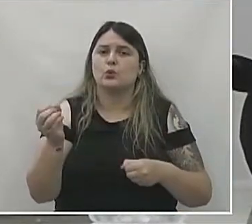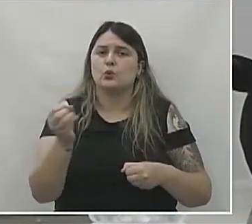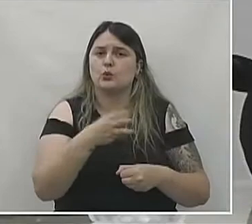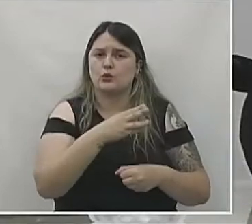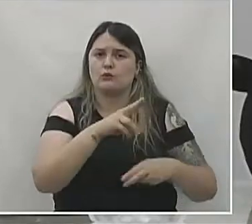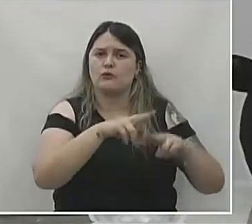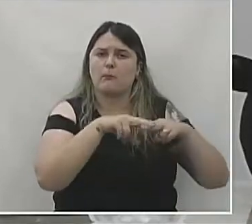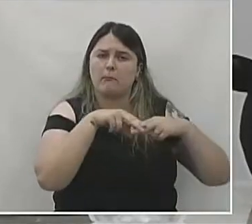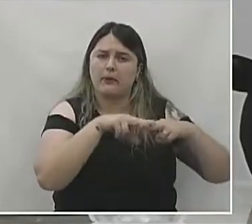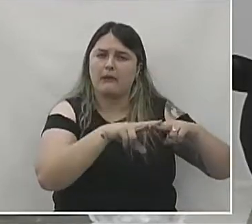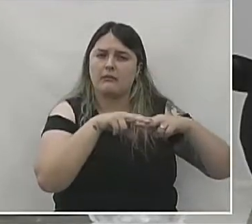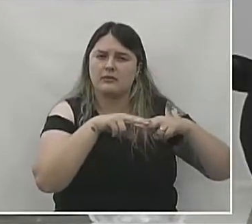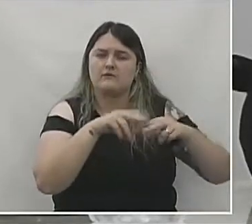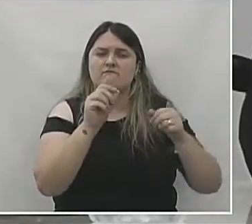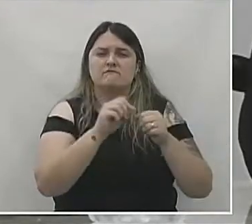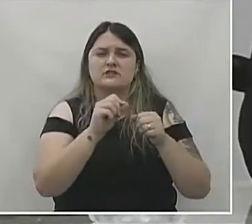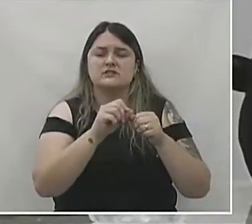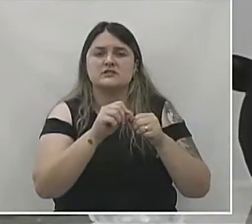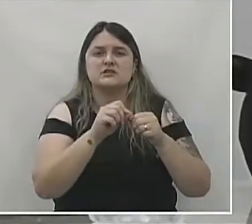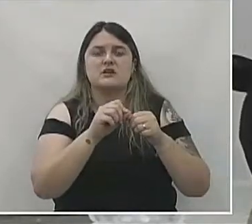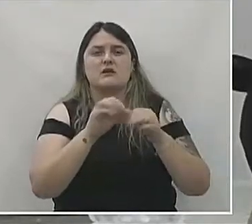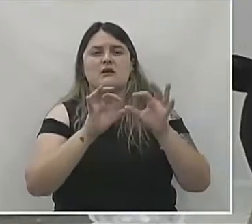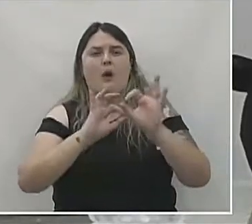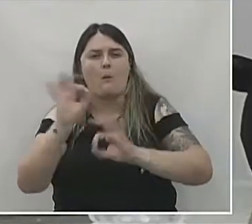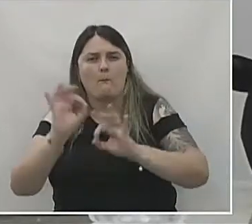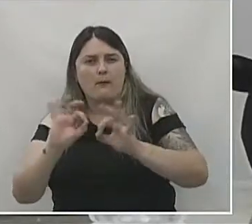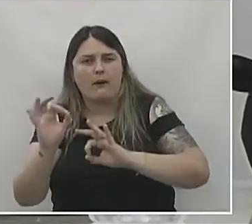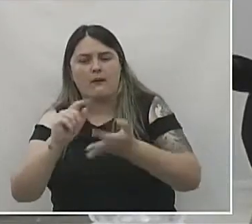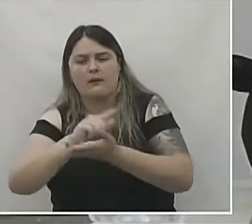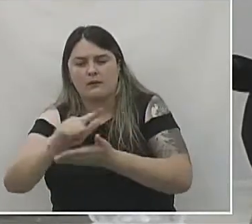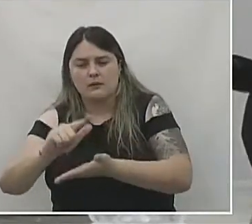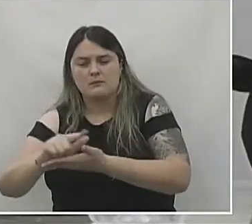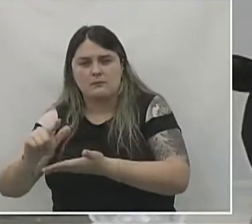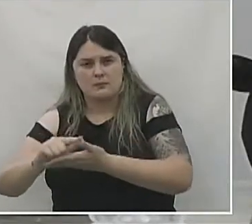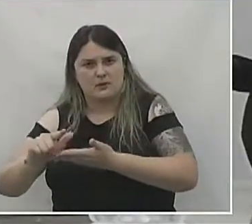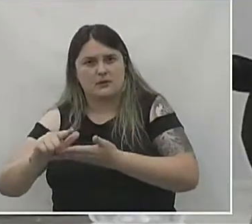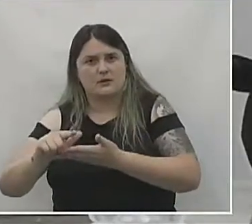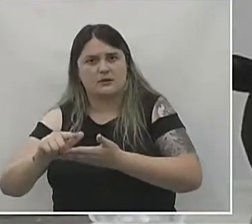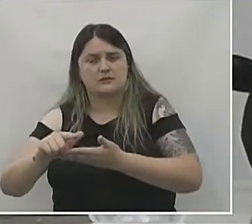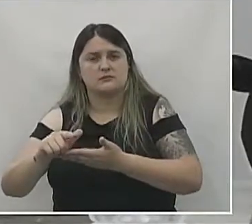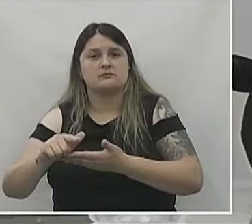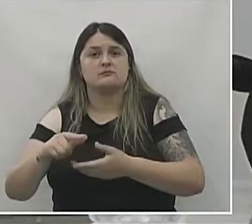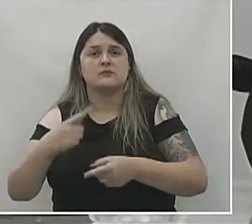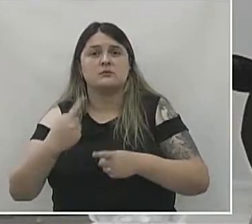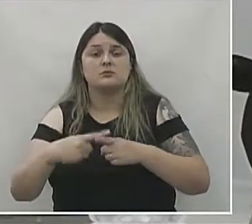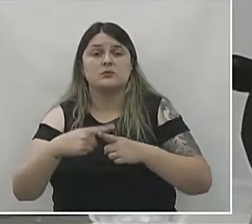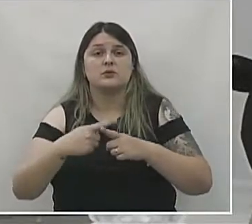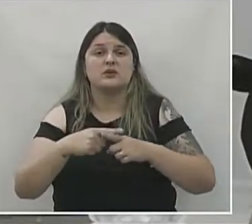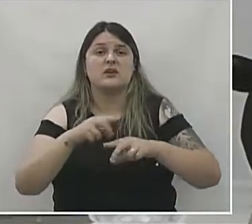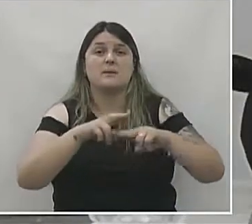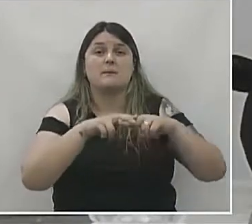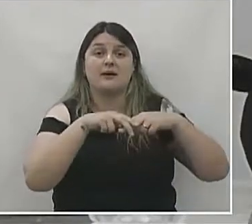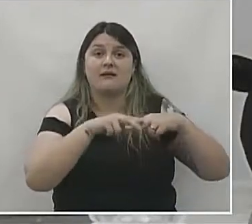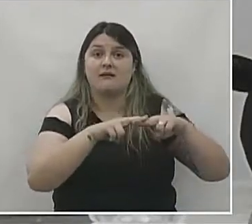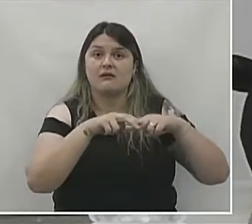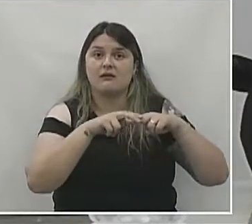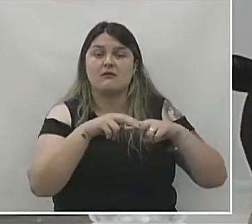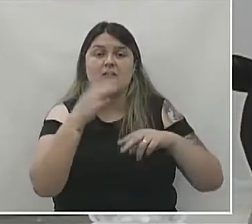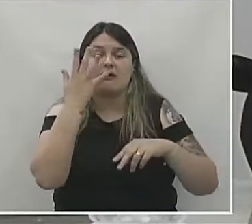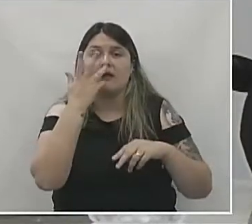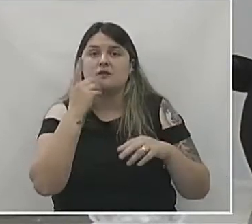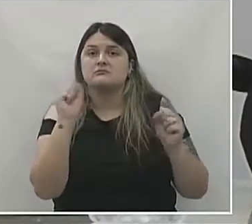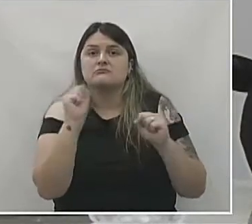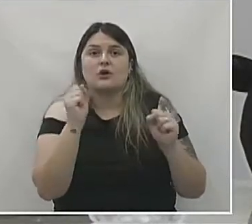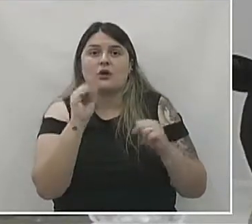nova a luz pradico a é parar e quais espertinhas que deixaram nossas crianças tão